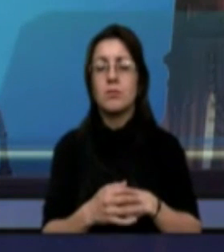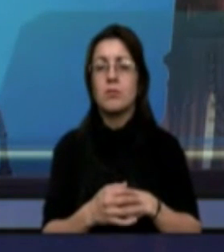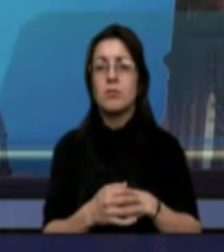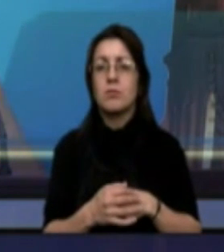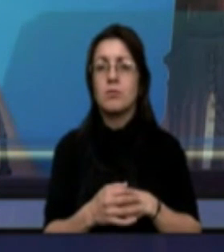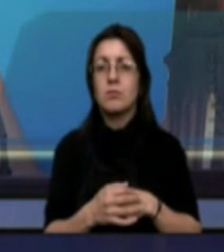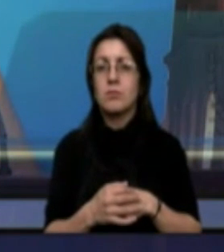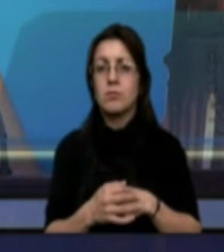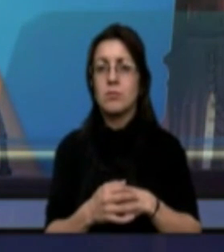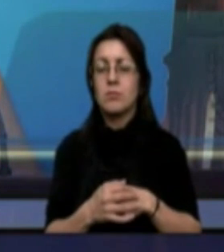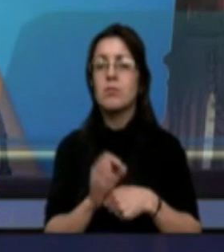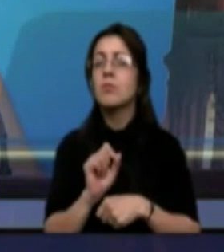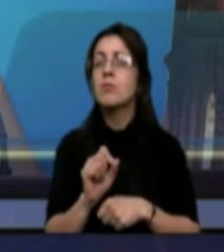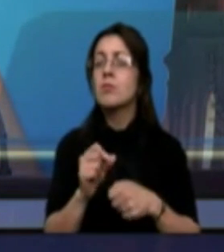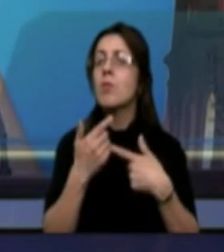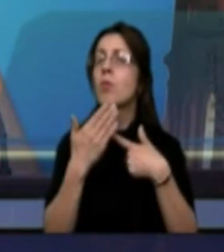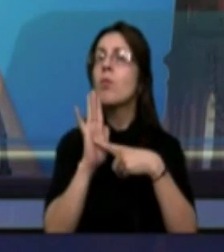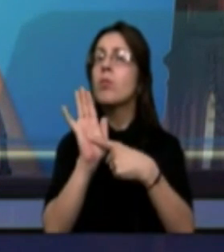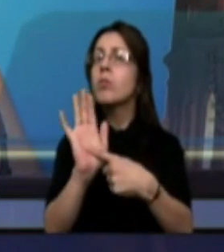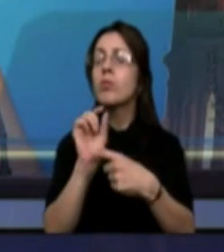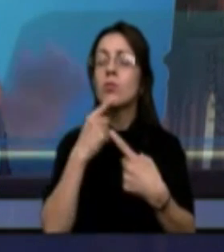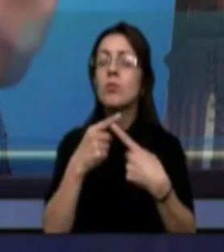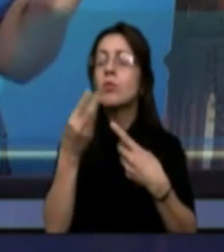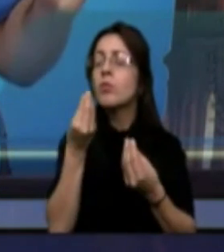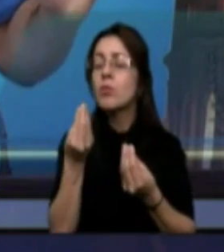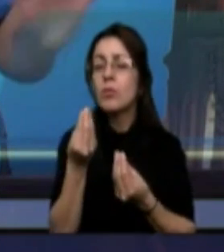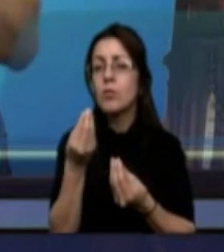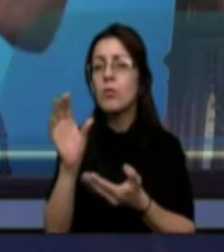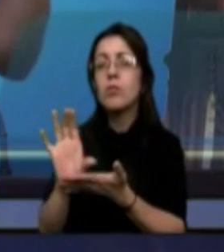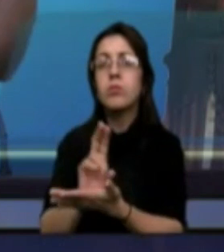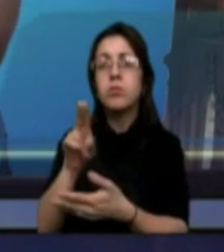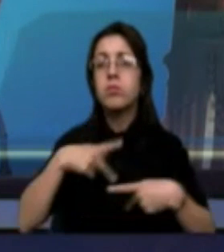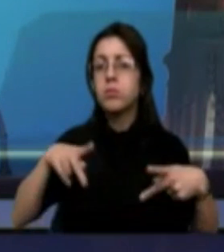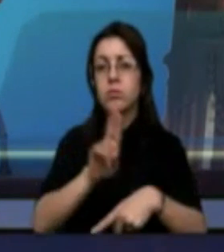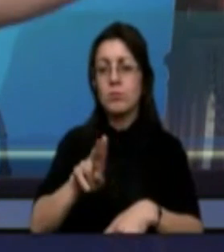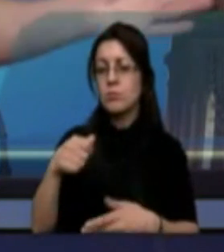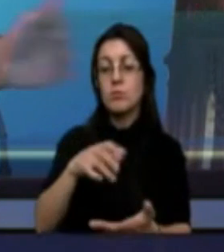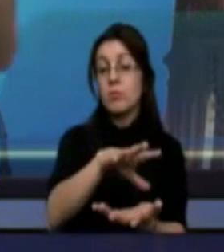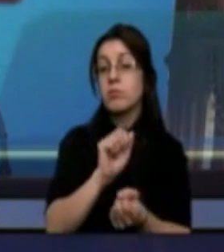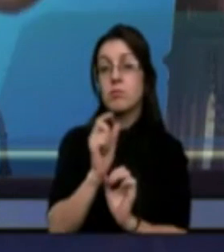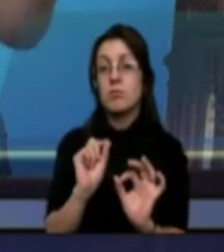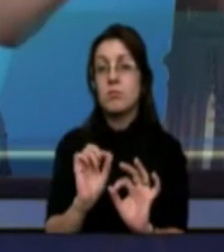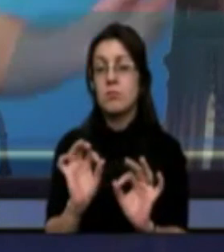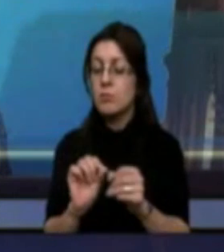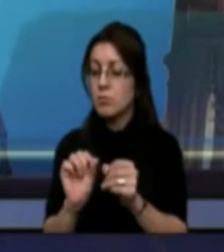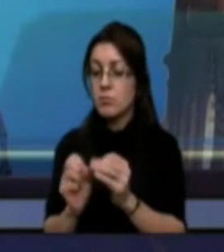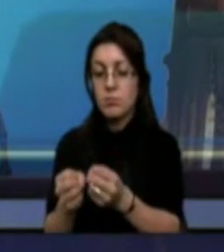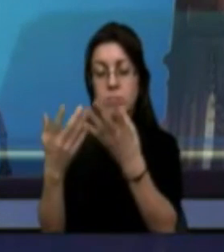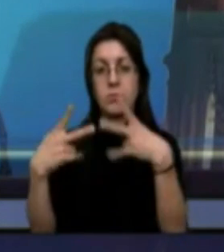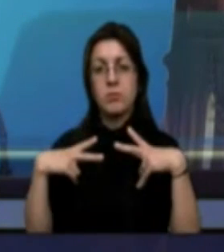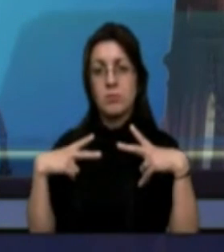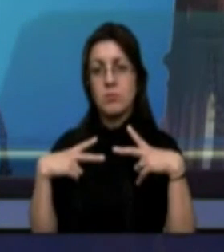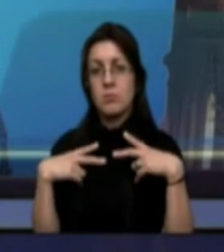aqui, vereador. Quem não prestar conta da verba pública, não pega. Não pega dinheiro, mas não precisa fazer, faz um evento